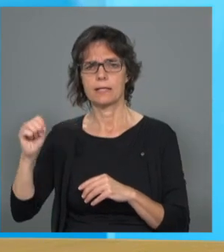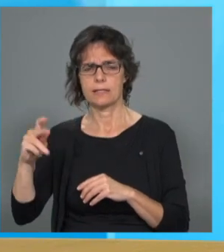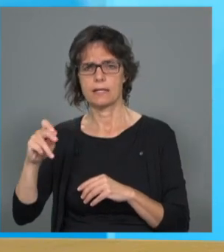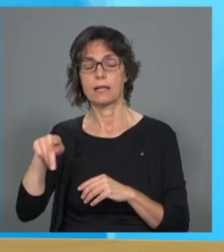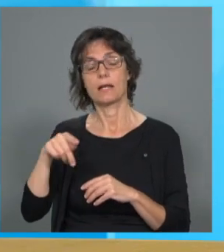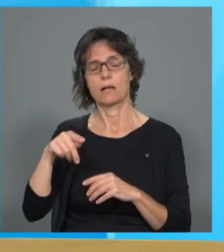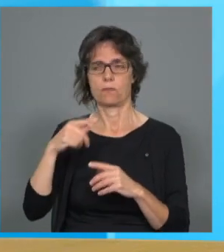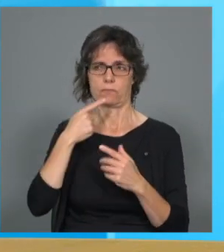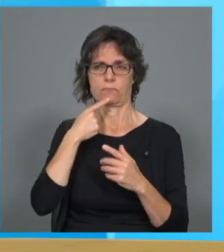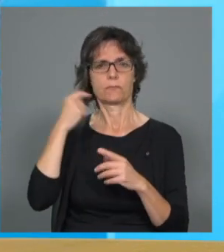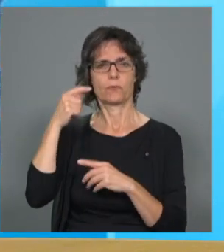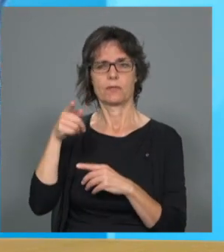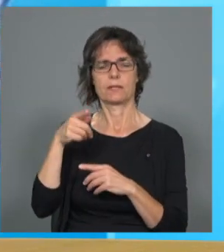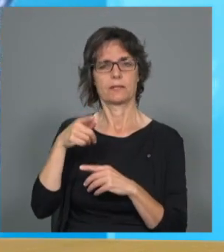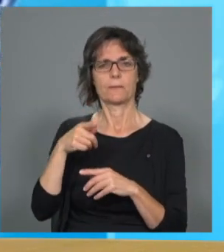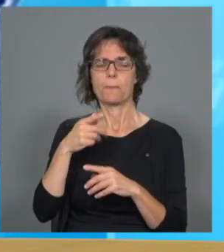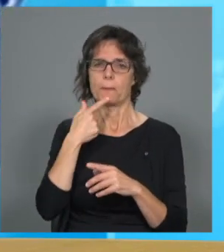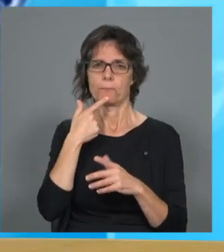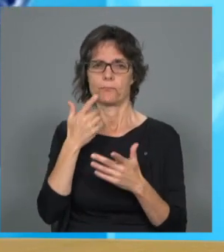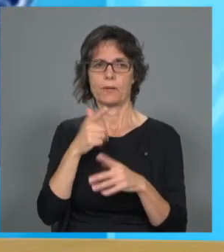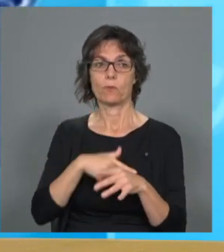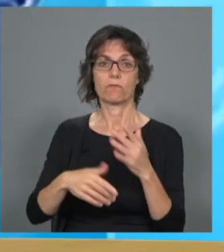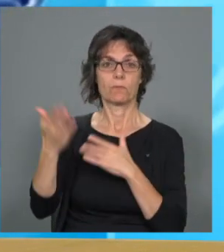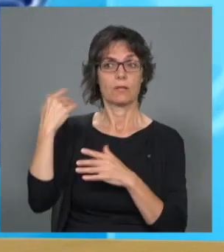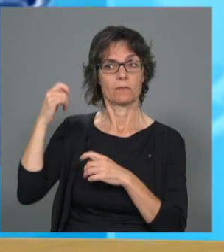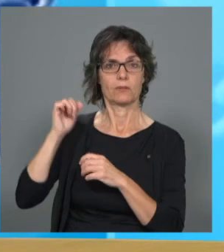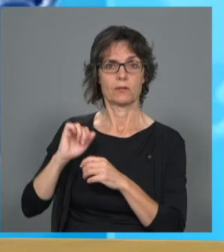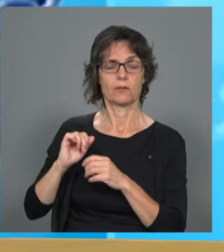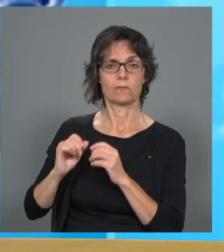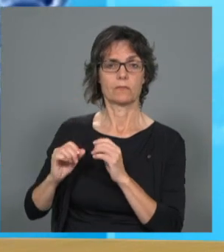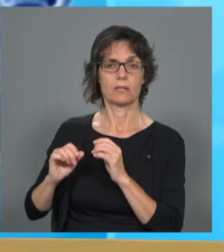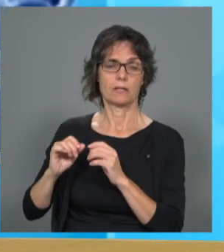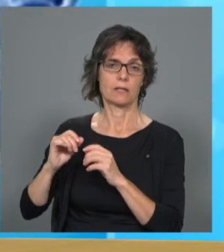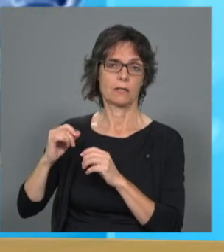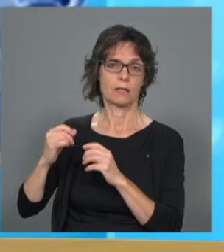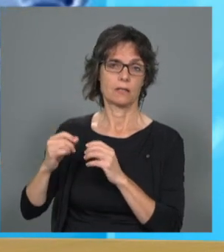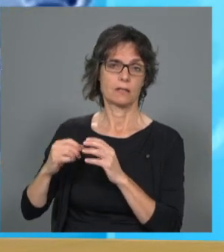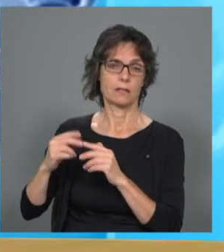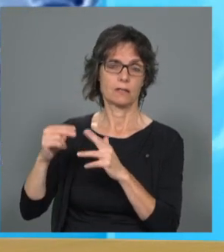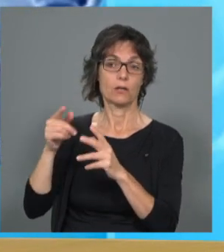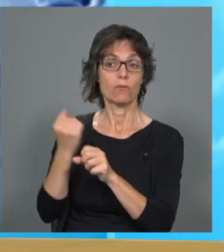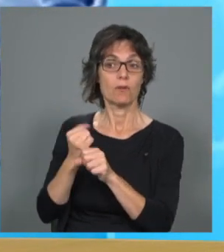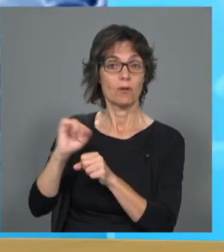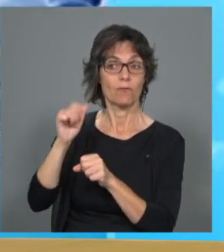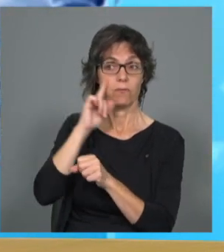com o distanciamento do tempo em que ele foi feito. Mas, na verdade, ao ver aquele trabalho que aquela mulher fez,